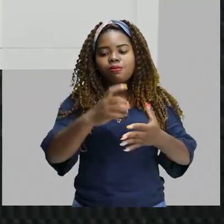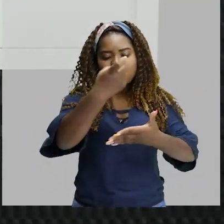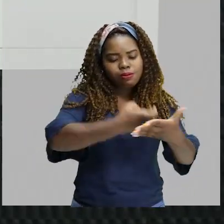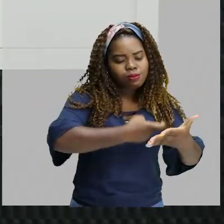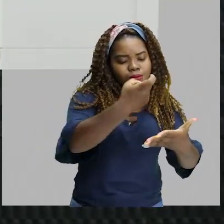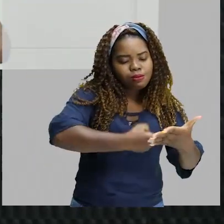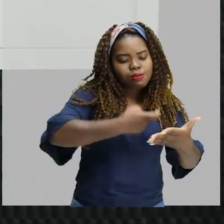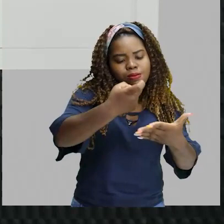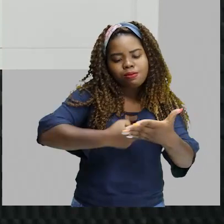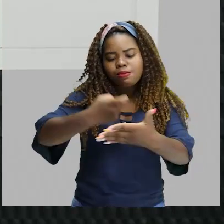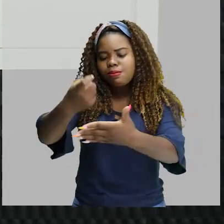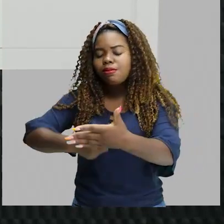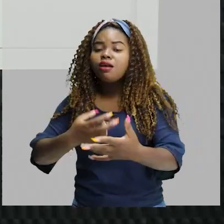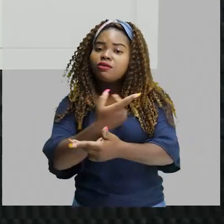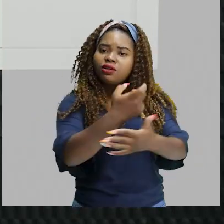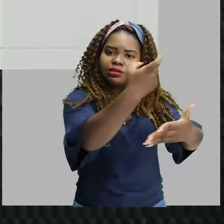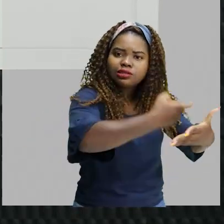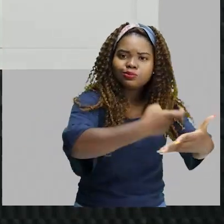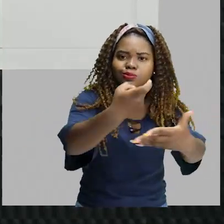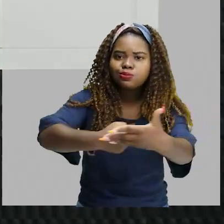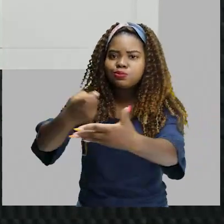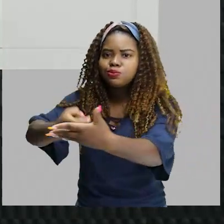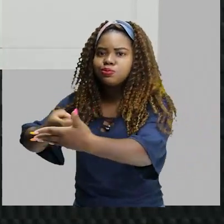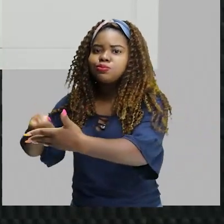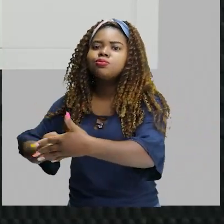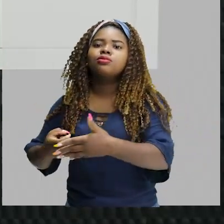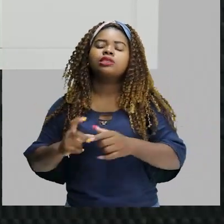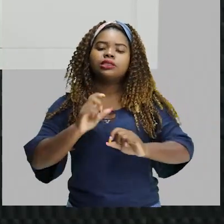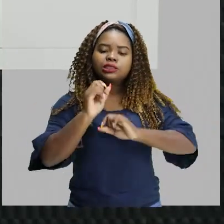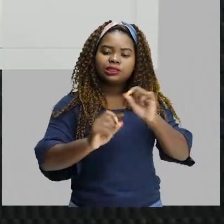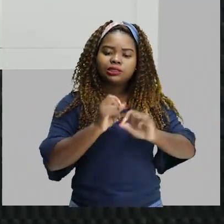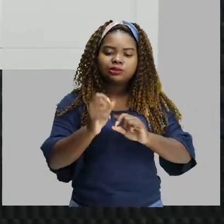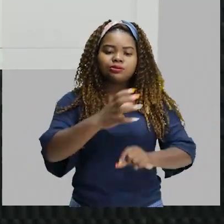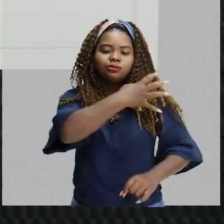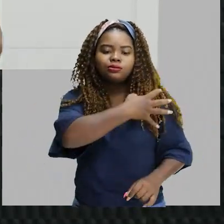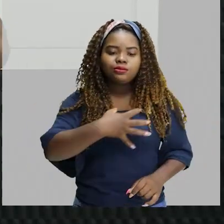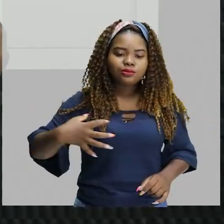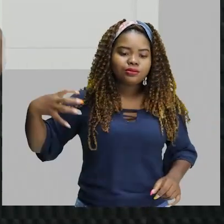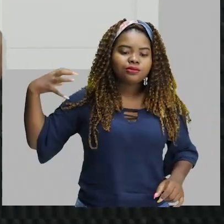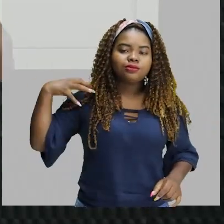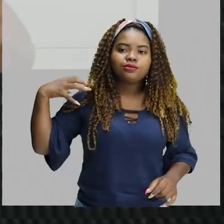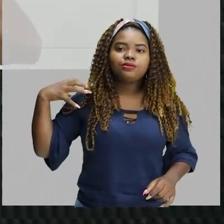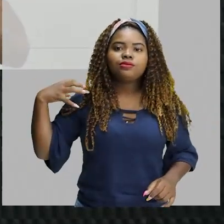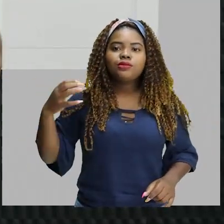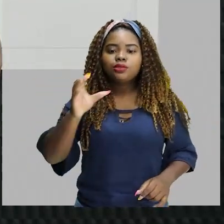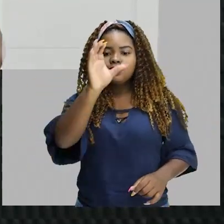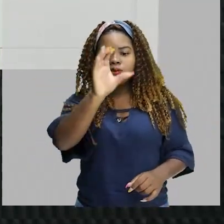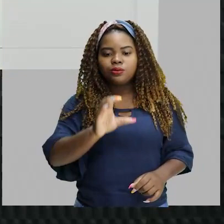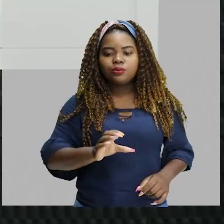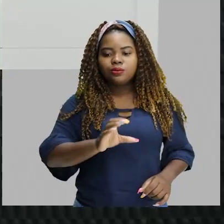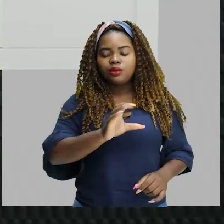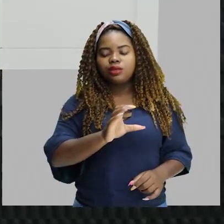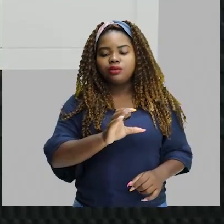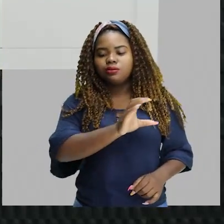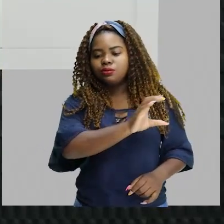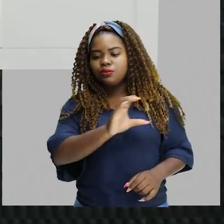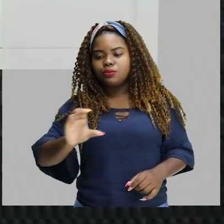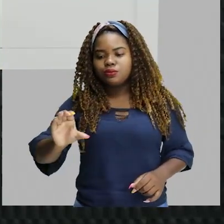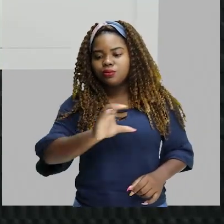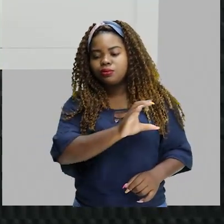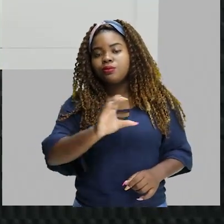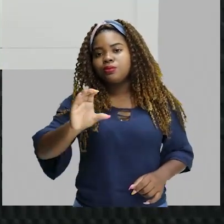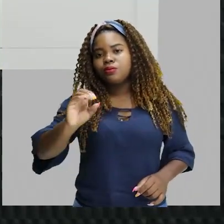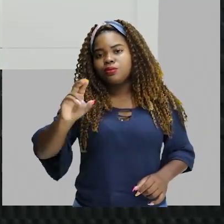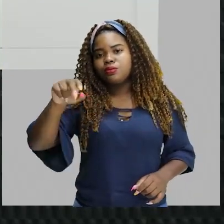Né? Na verdade, eram vários textos que o cunhado de Aristóteles pegou, reuniu e transformou